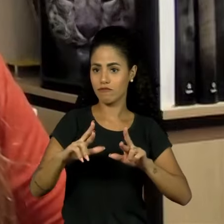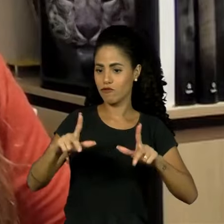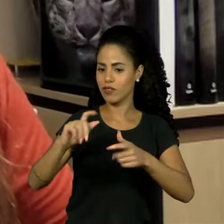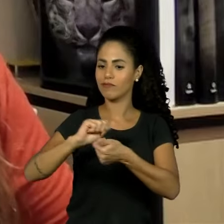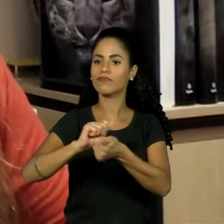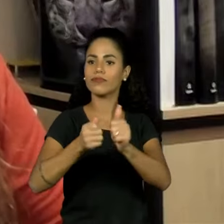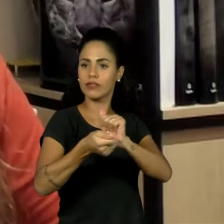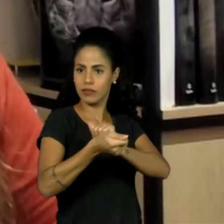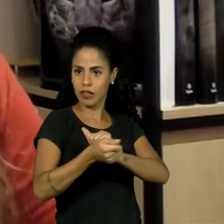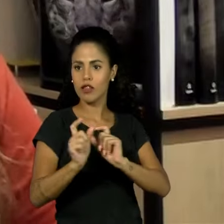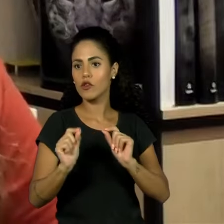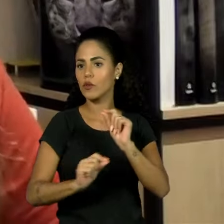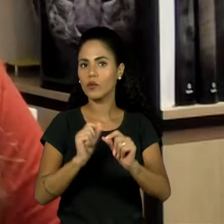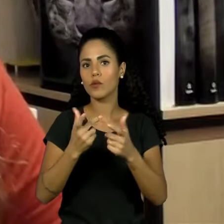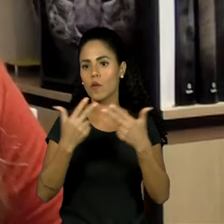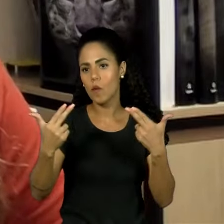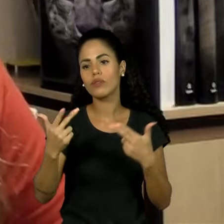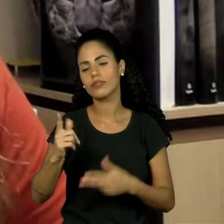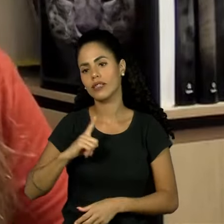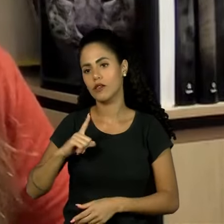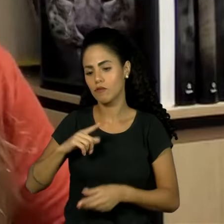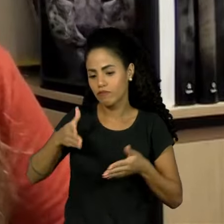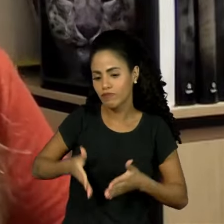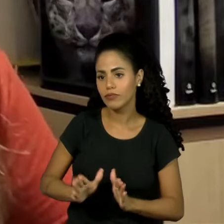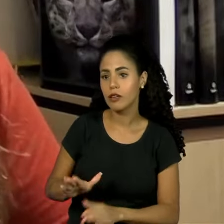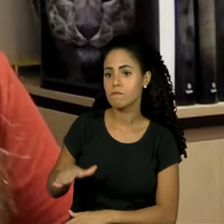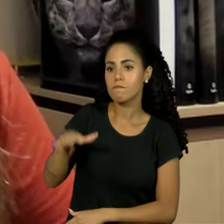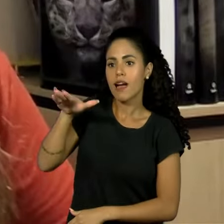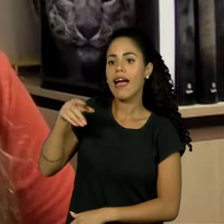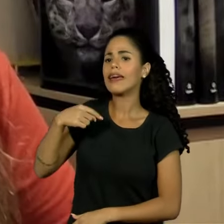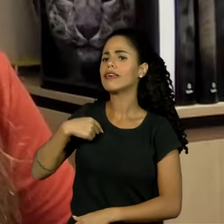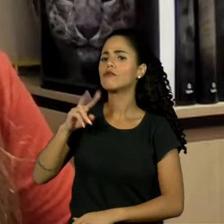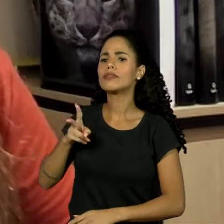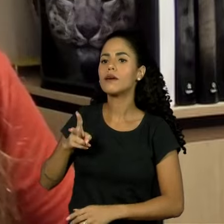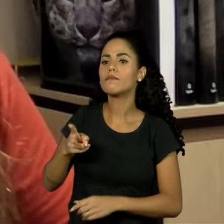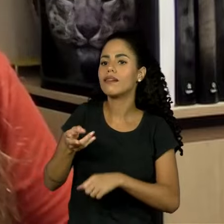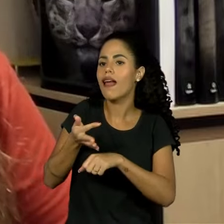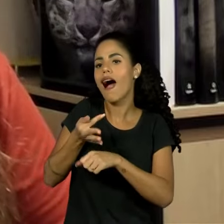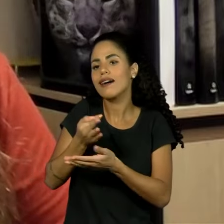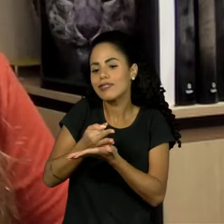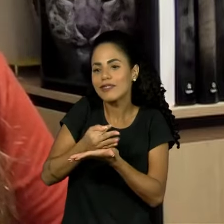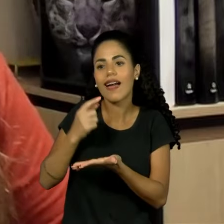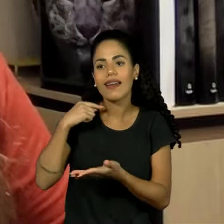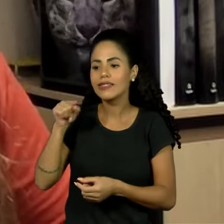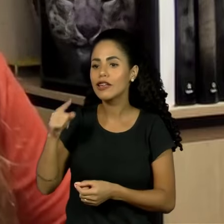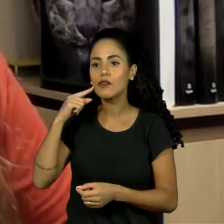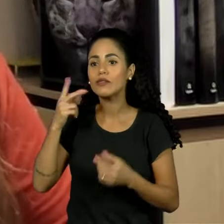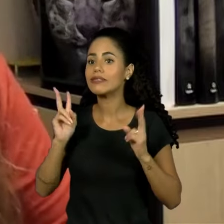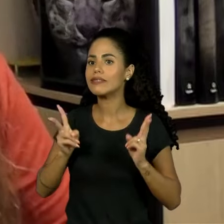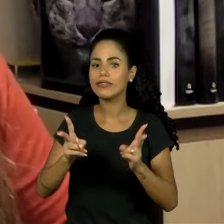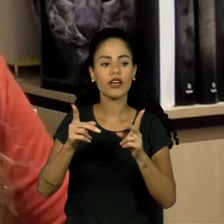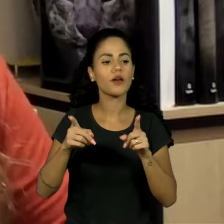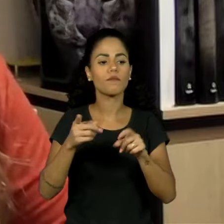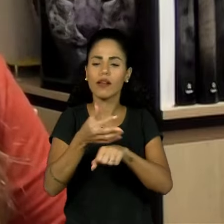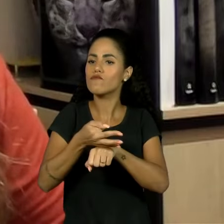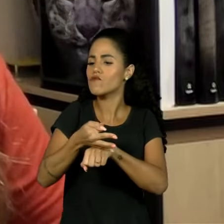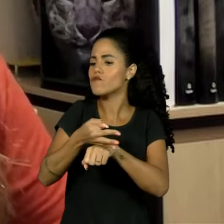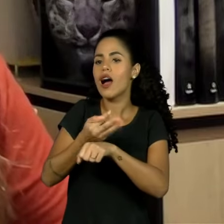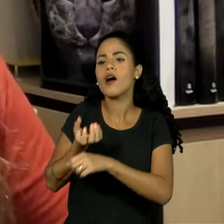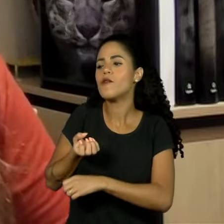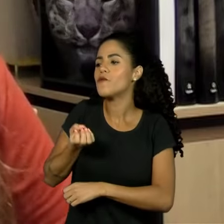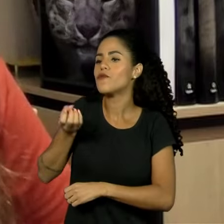pela monocultura de cana-de-açúcar, principalmente. E as minhas férias eu sempre passava no interior de Minas Gerais, que você tem aquelas